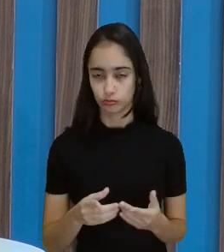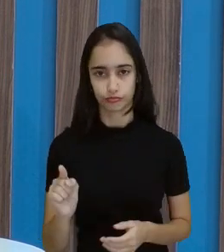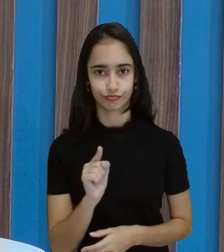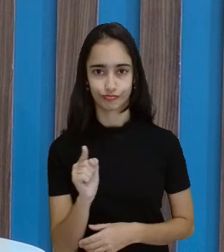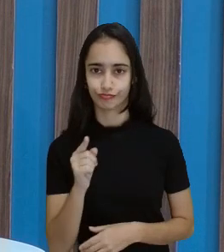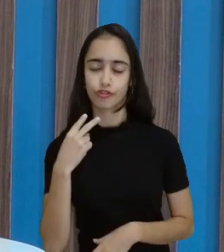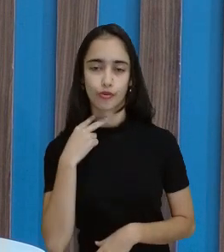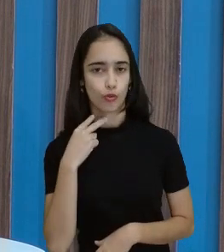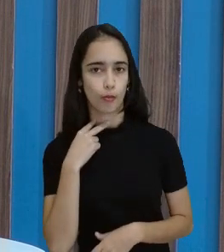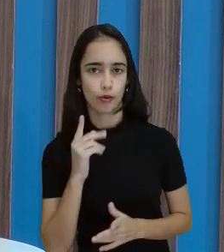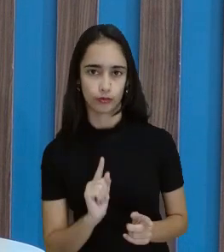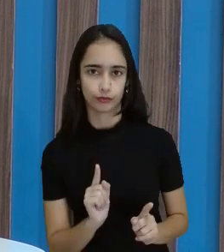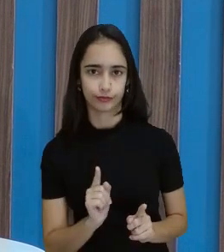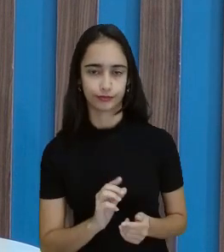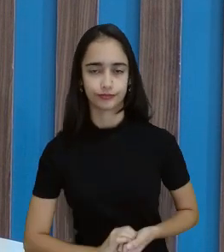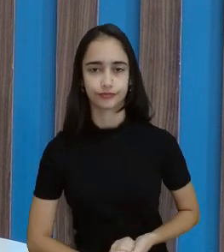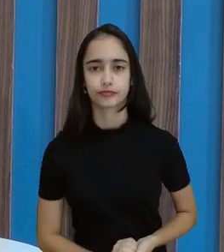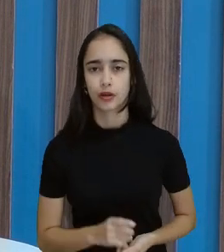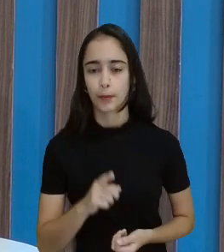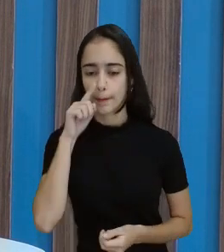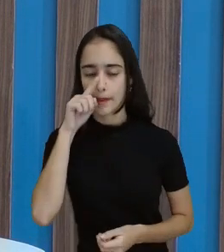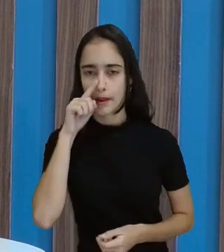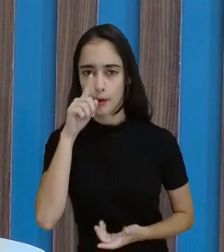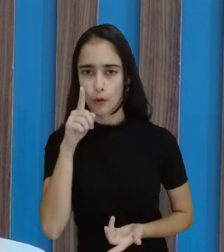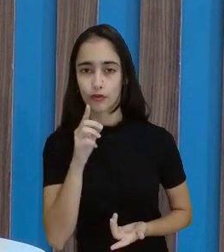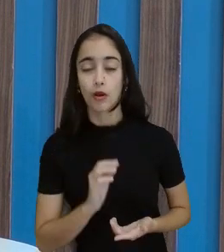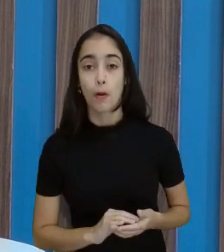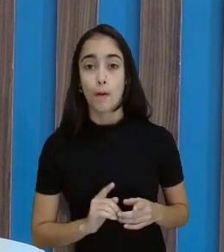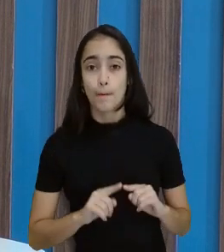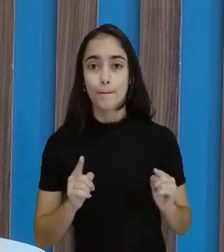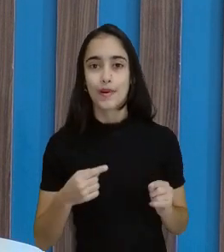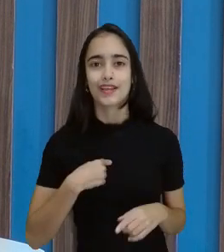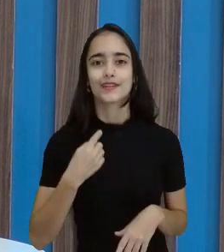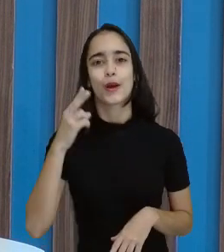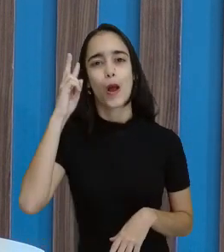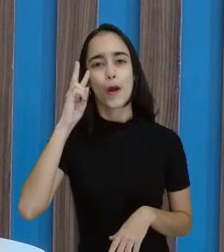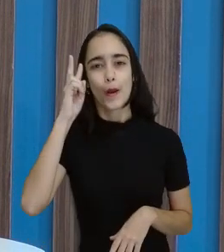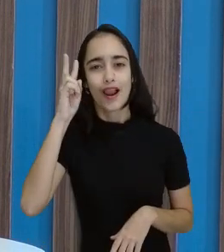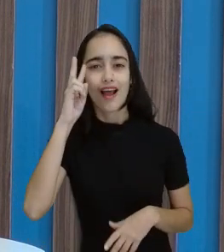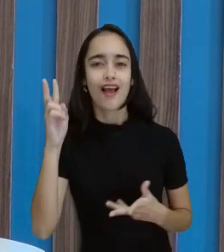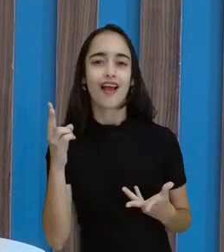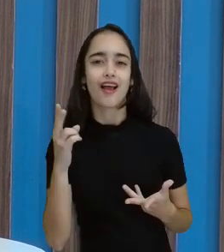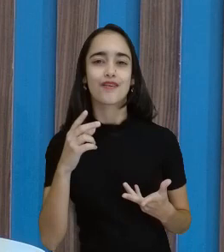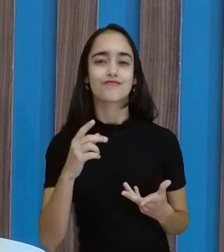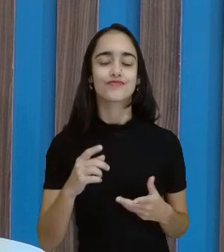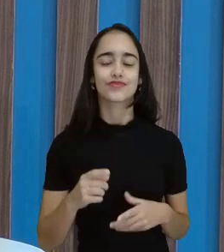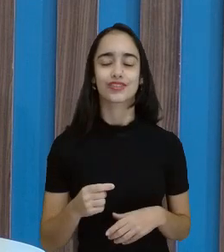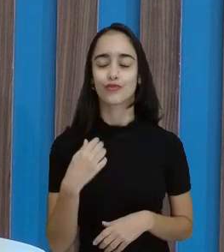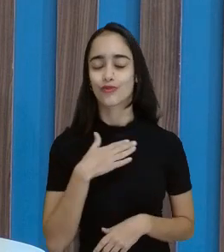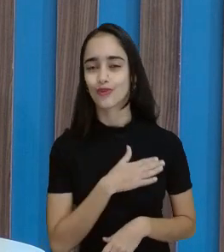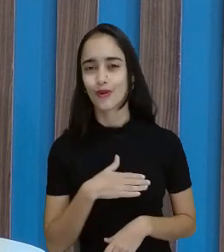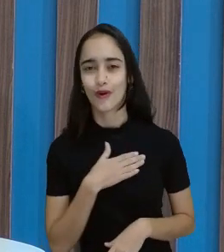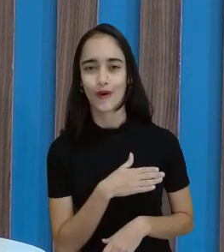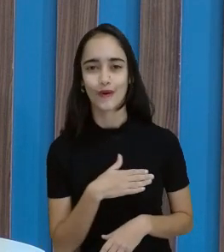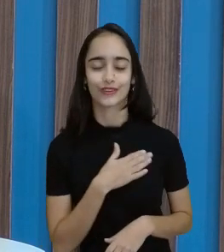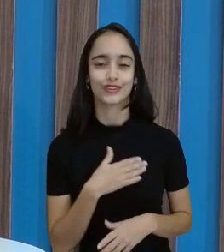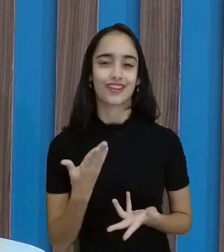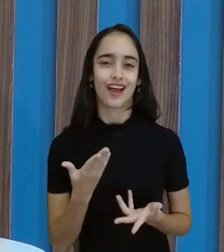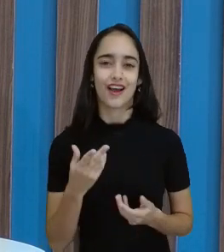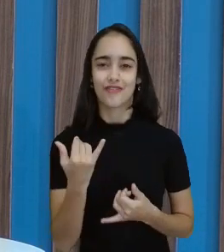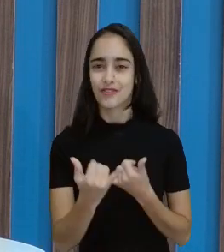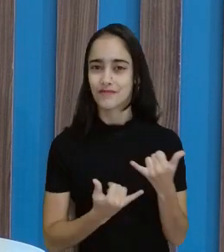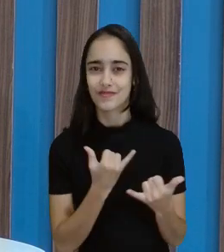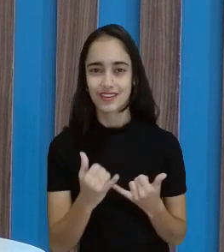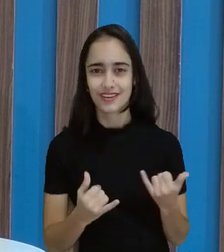lembro do quanto a gente brincava de bola, de pega-pega, de pular elástico também. Eu amava. Me recordo